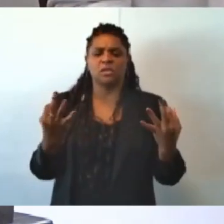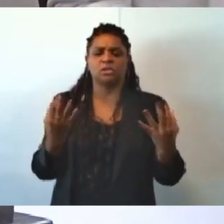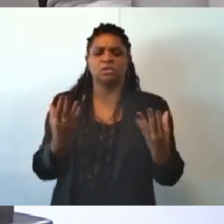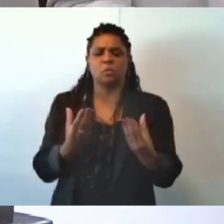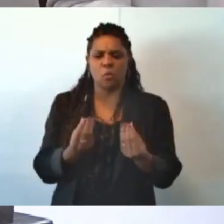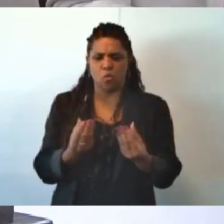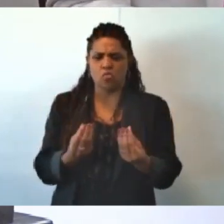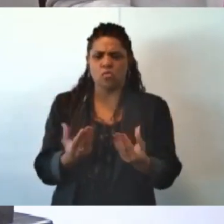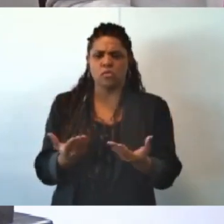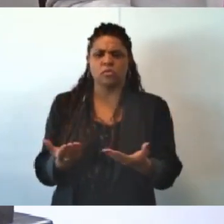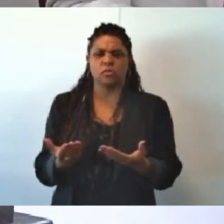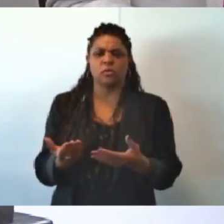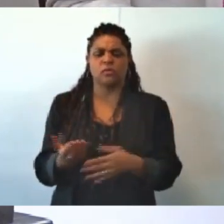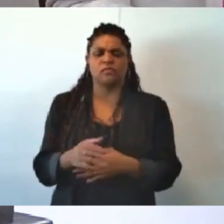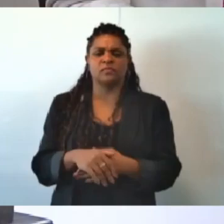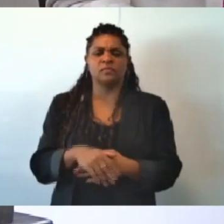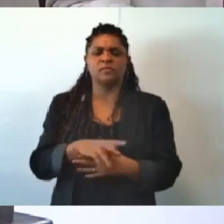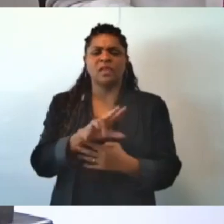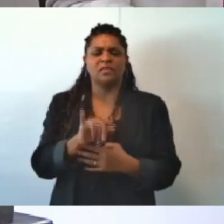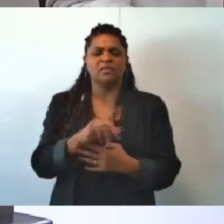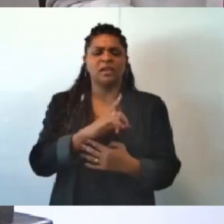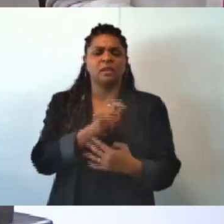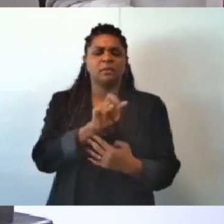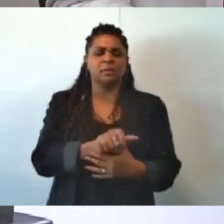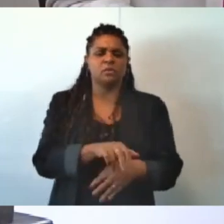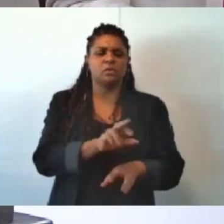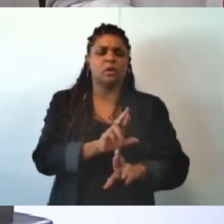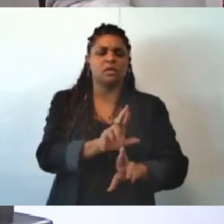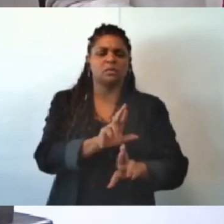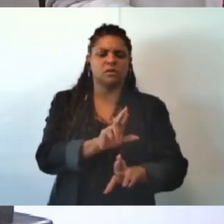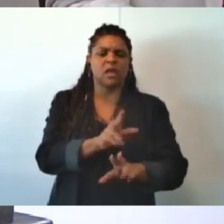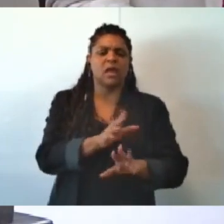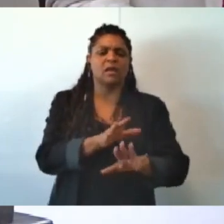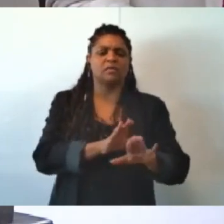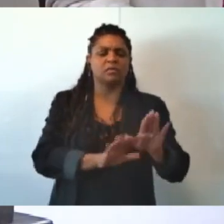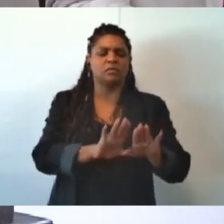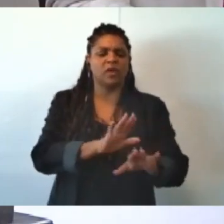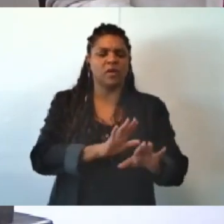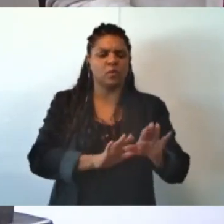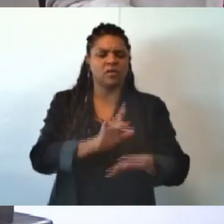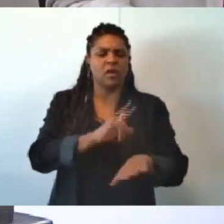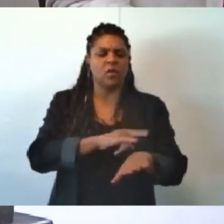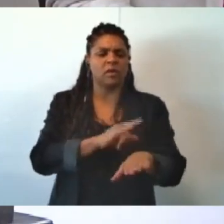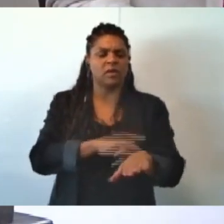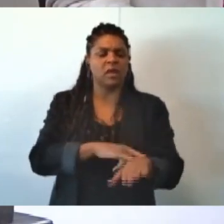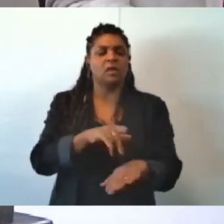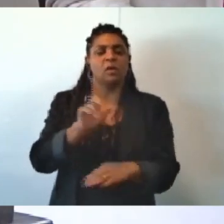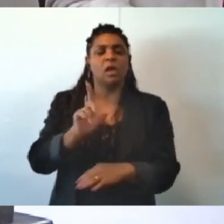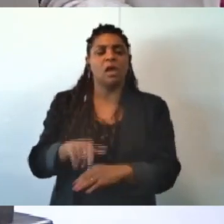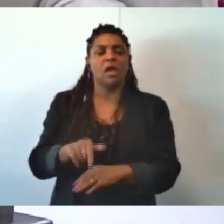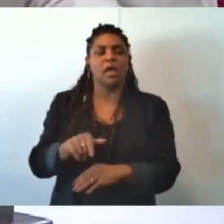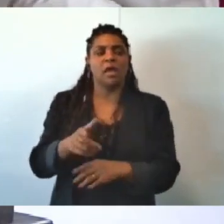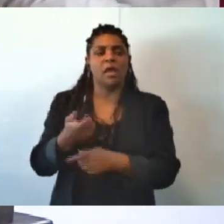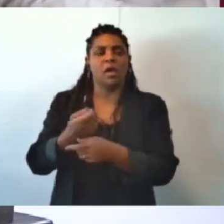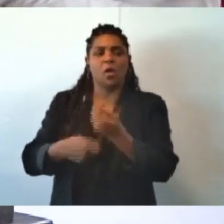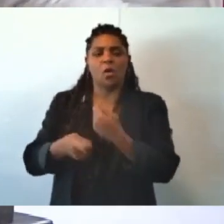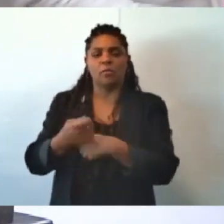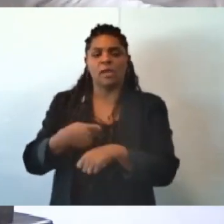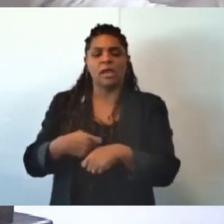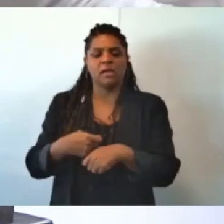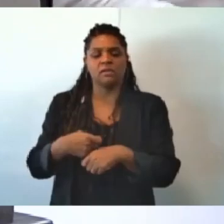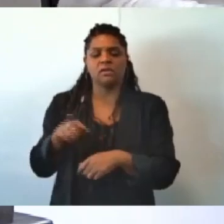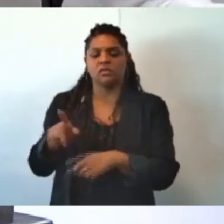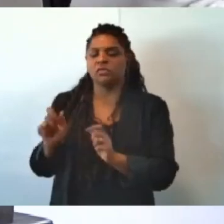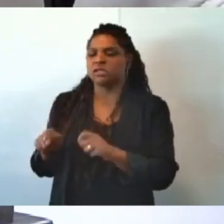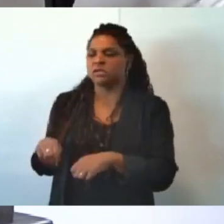Vai ter quem administra esses banheiros? Vão ser os comerciantes? Isso aí talvez você não consiga, né, responder, não, né? Não consigo responder, porque eu falei